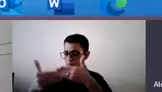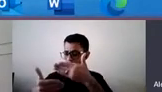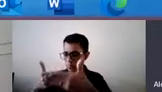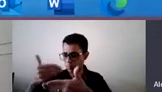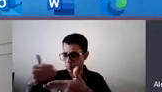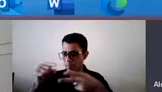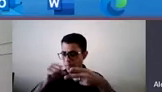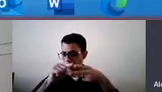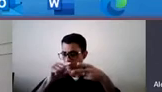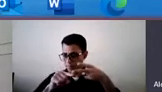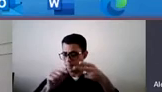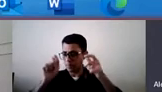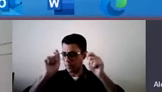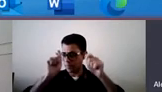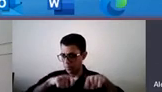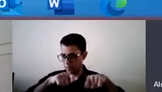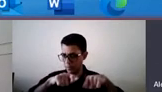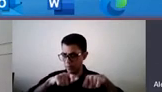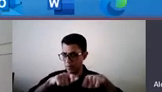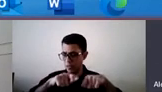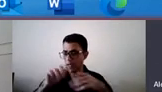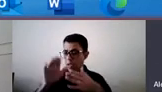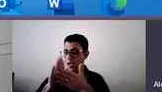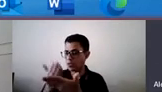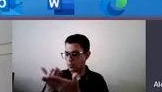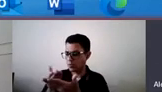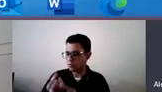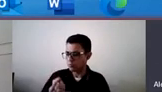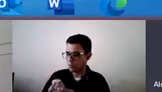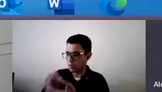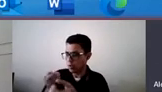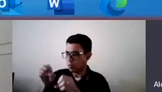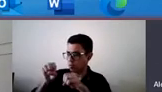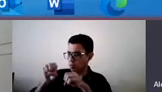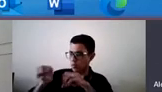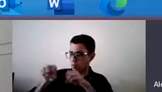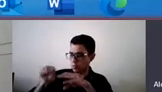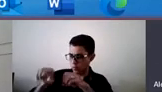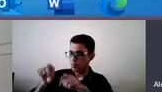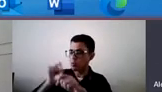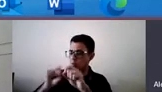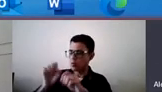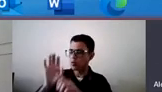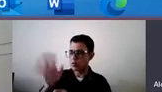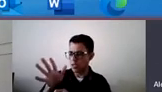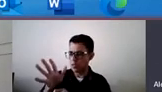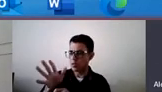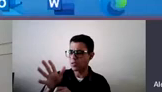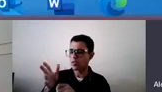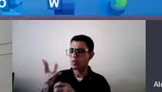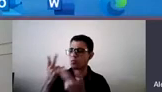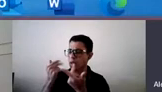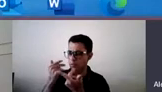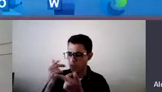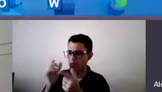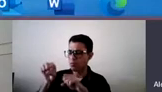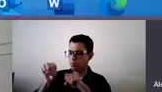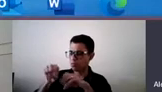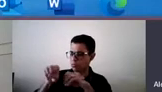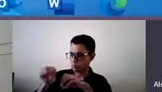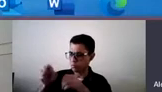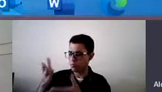dois tipos de competências, né, em que a escola se propõe a ensinar não somente aquilo que já é convencional, né, que a escola